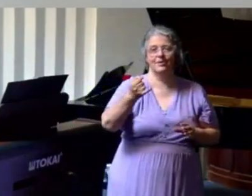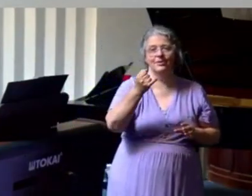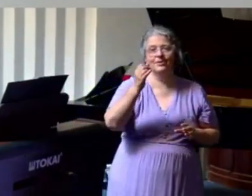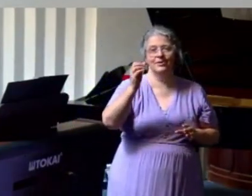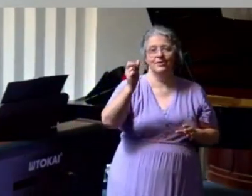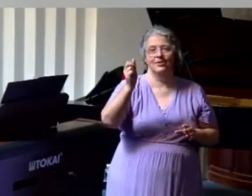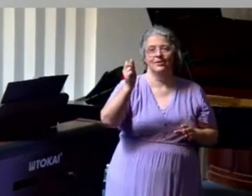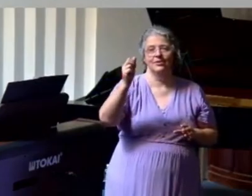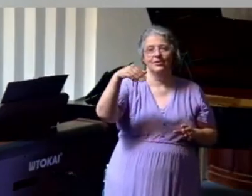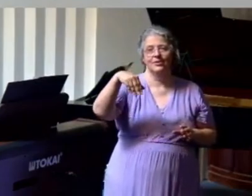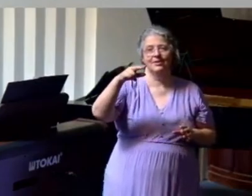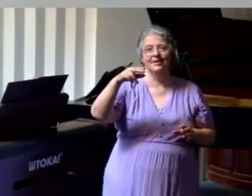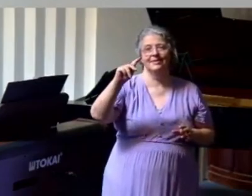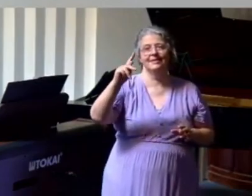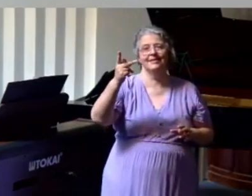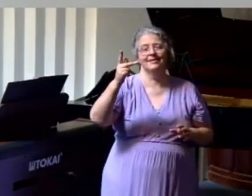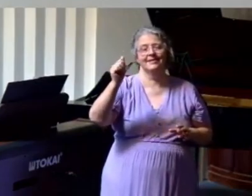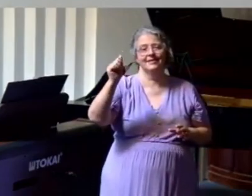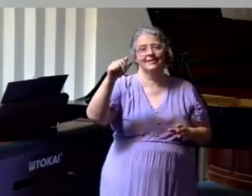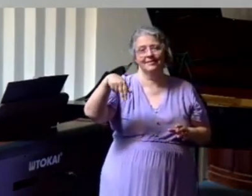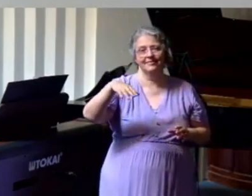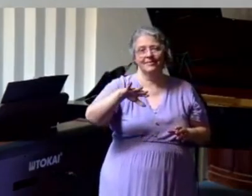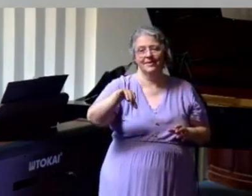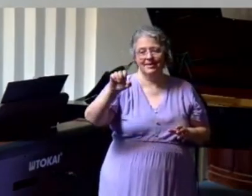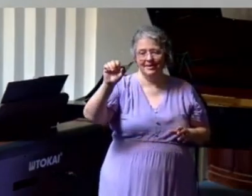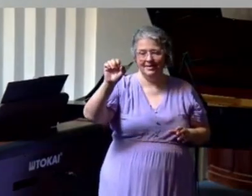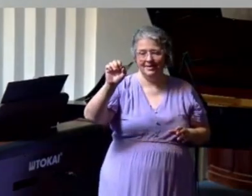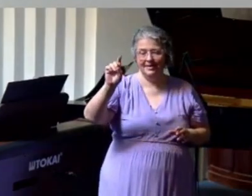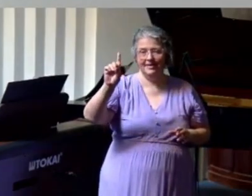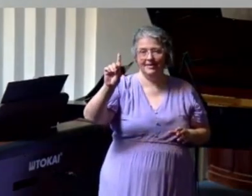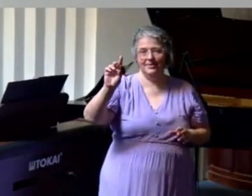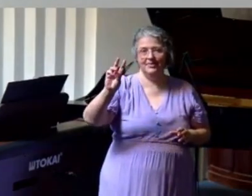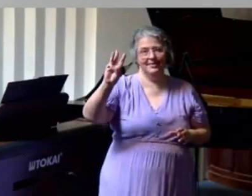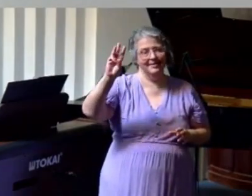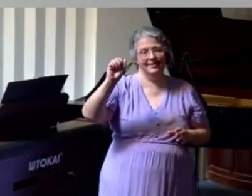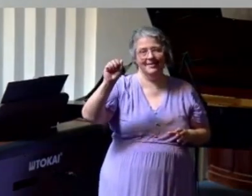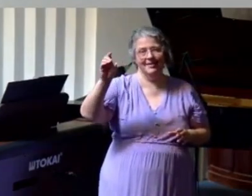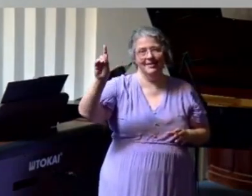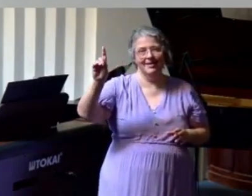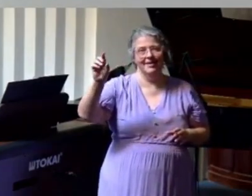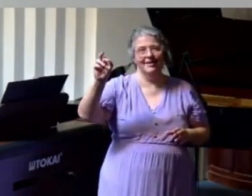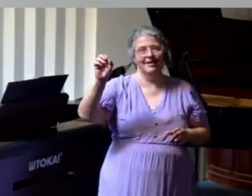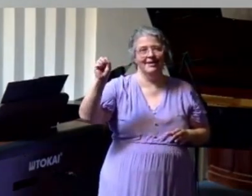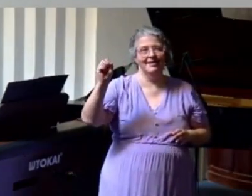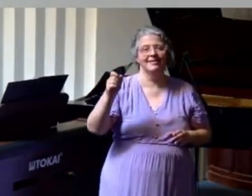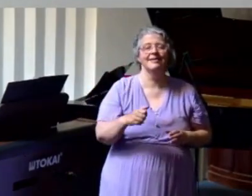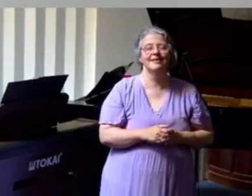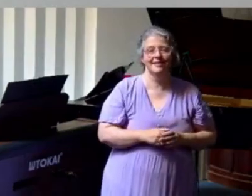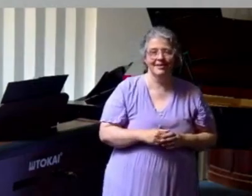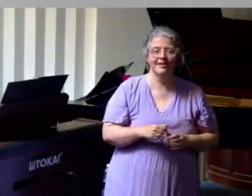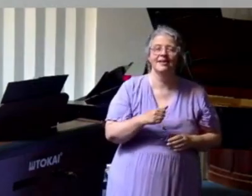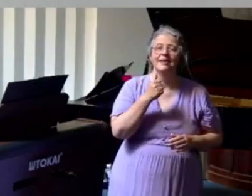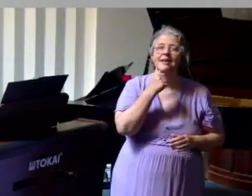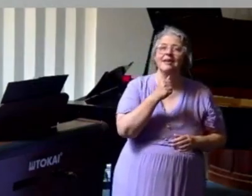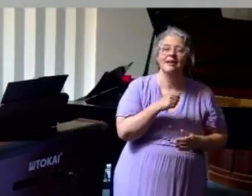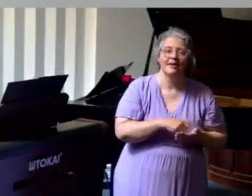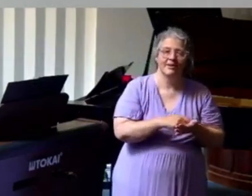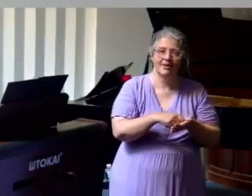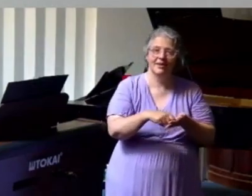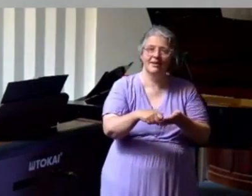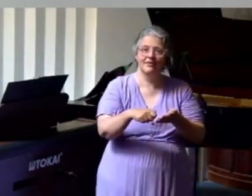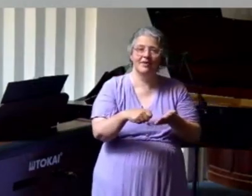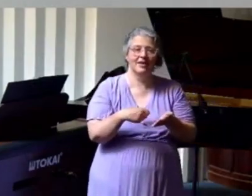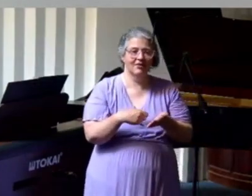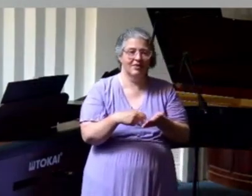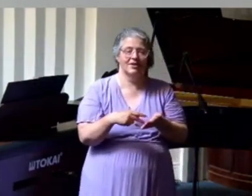Afeições Religiosas, o verdadeiro cristão não apenas se conforma externamente com os caminhos de Deus, mas ama a